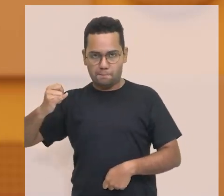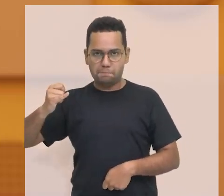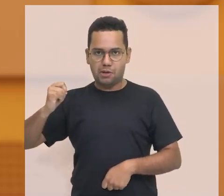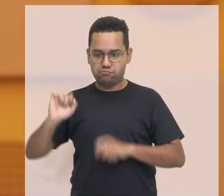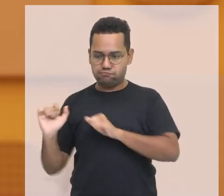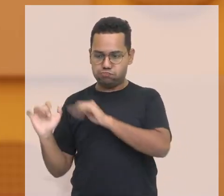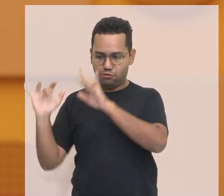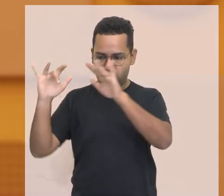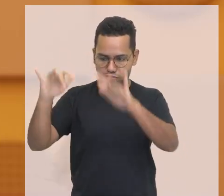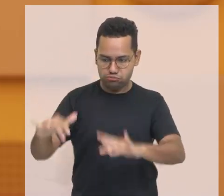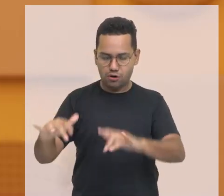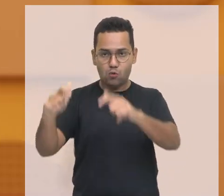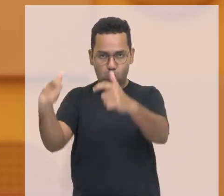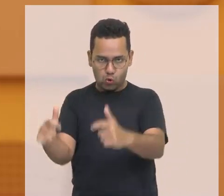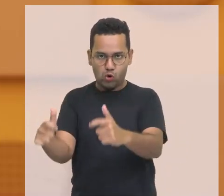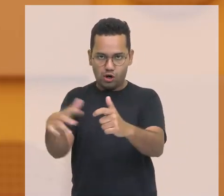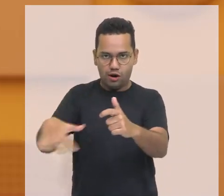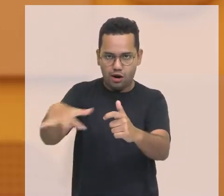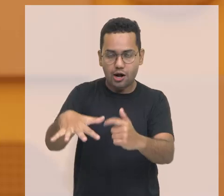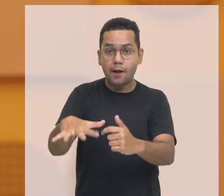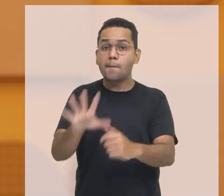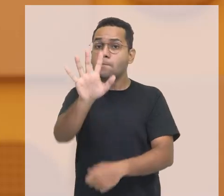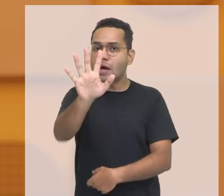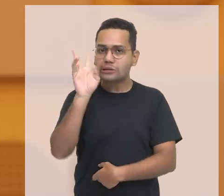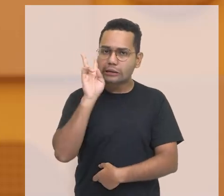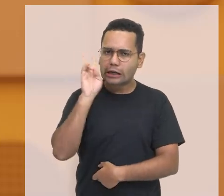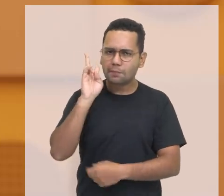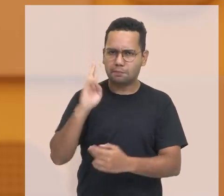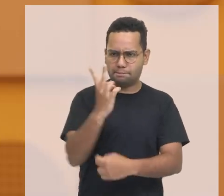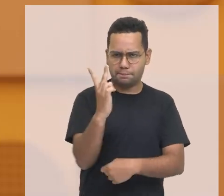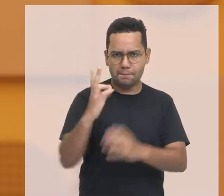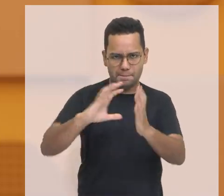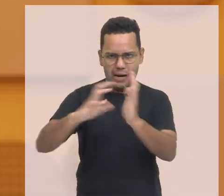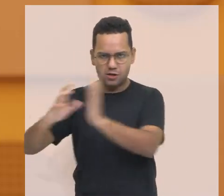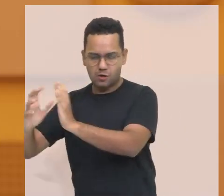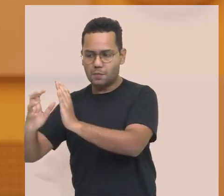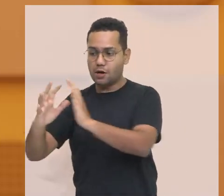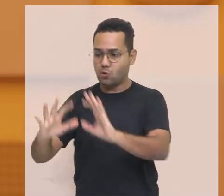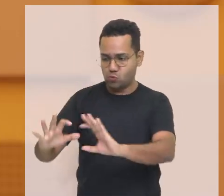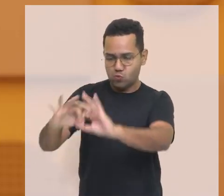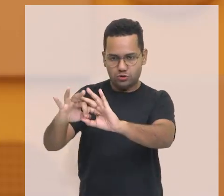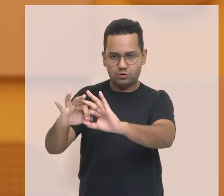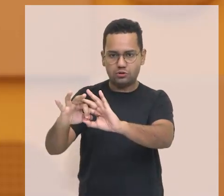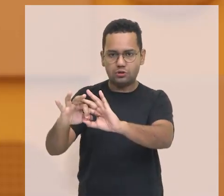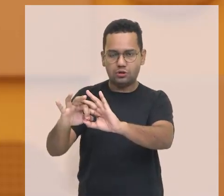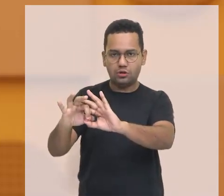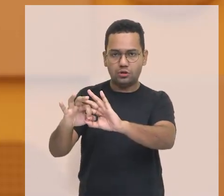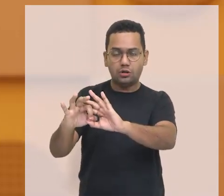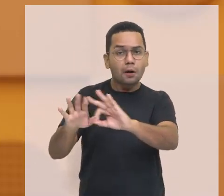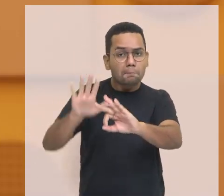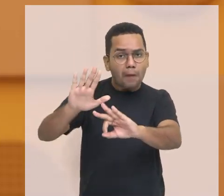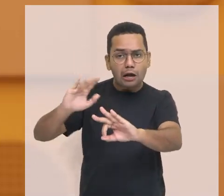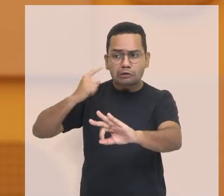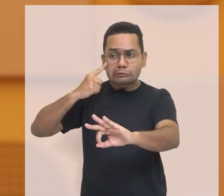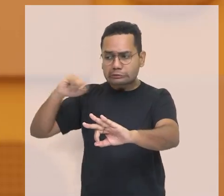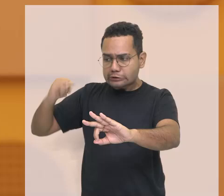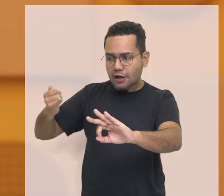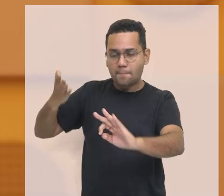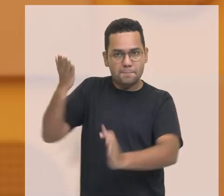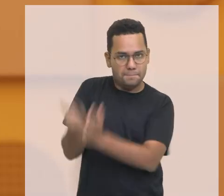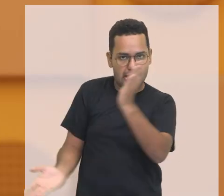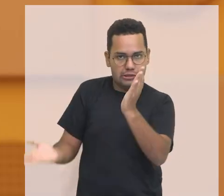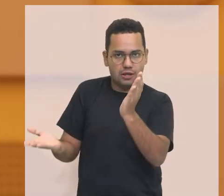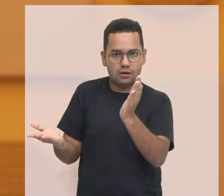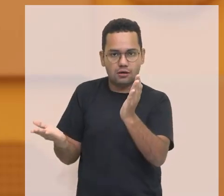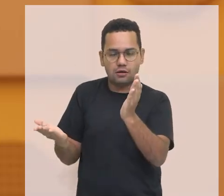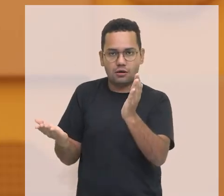vez, por conveniência, unem-se, tá, gente? Para derrubar o inimigo em comum, mas depois que esse inimigo é derrotado,